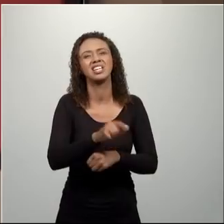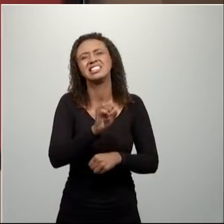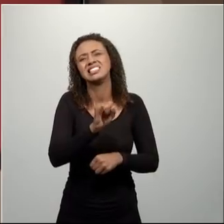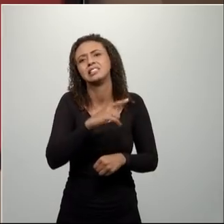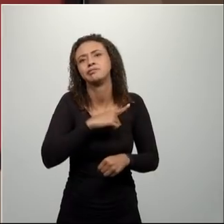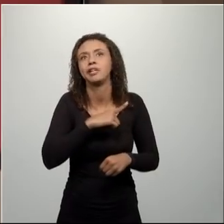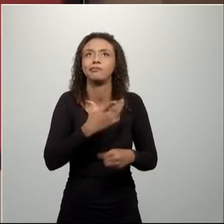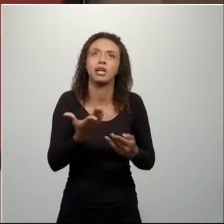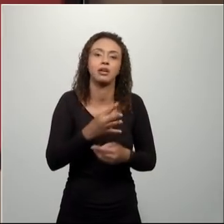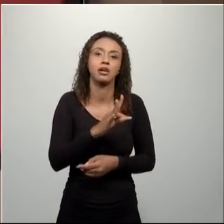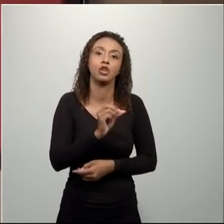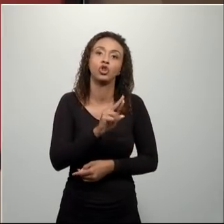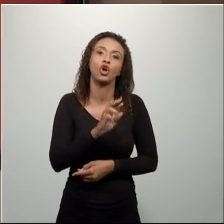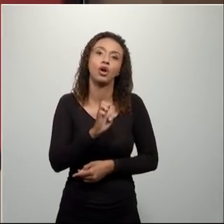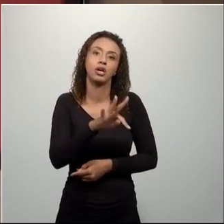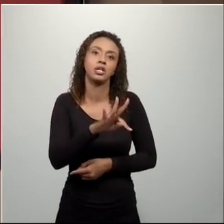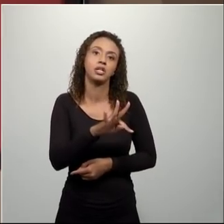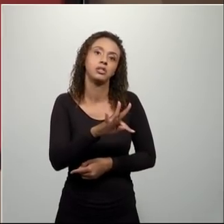a